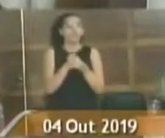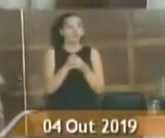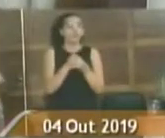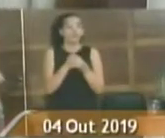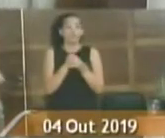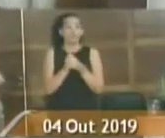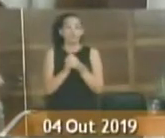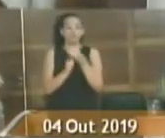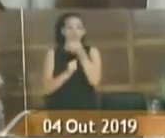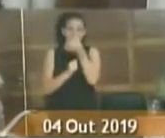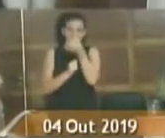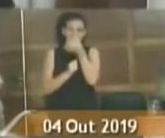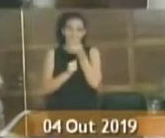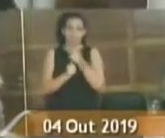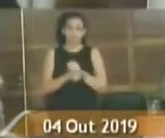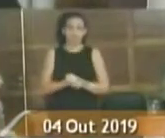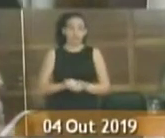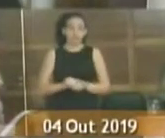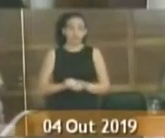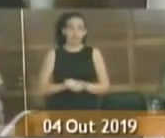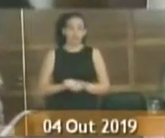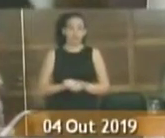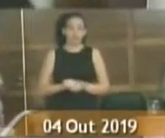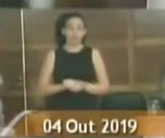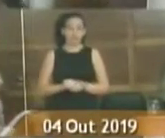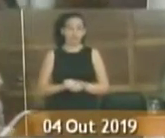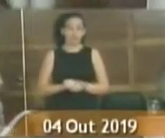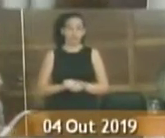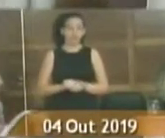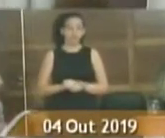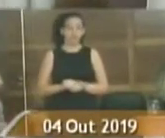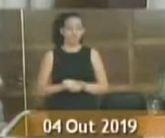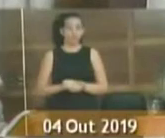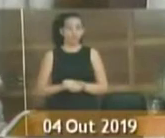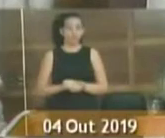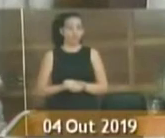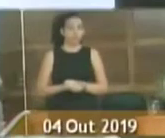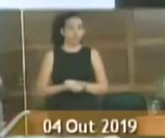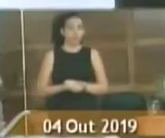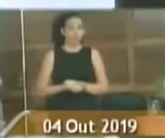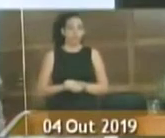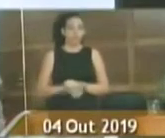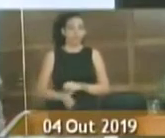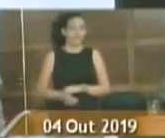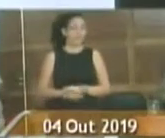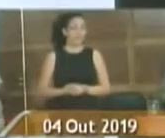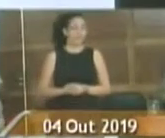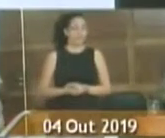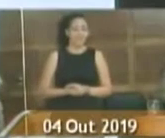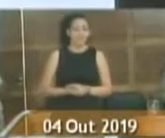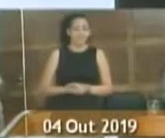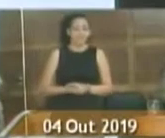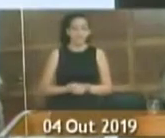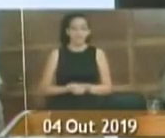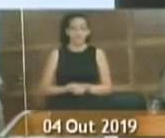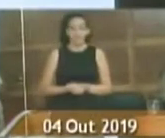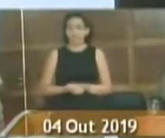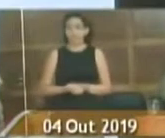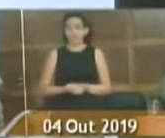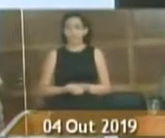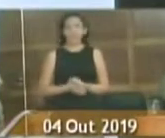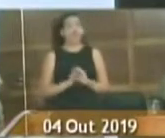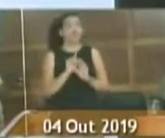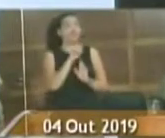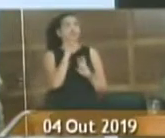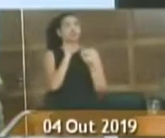denúncia... Pode passar para mim, por favor. Ela é feita através do nosso e-mail, tá? Ou